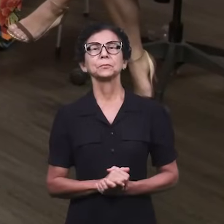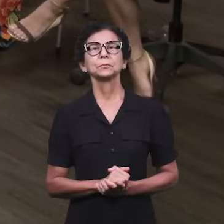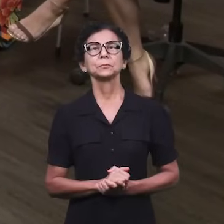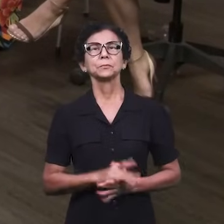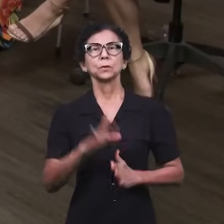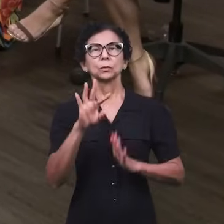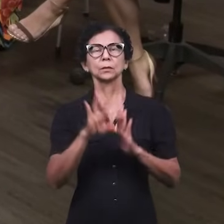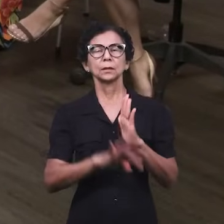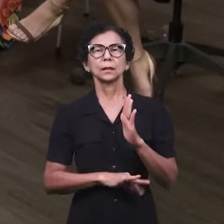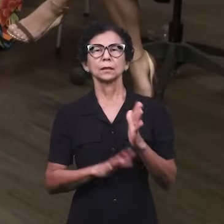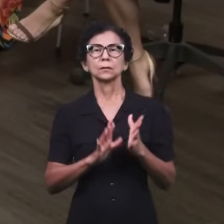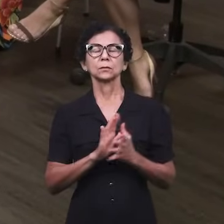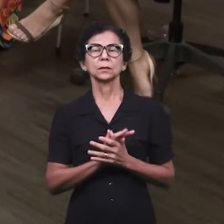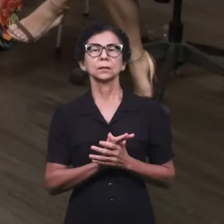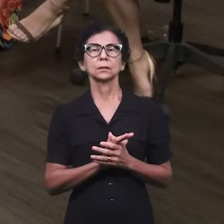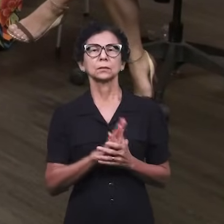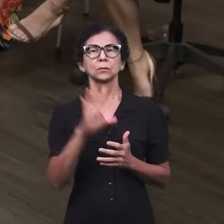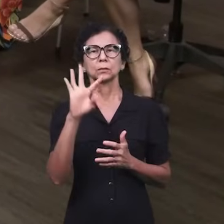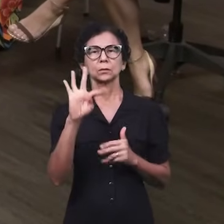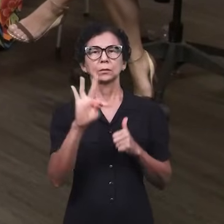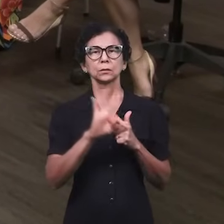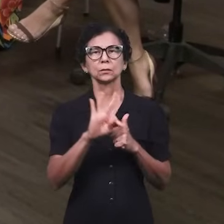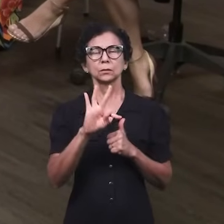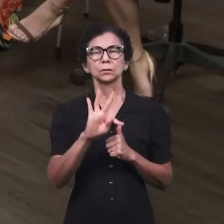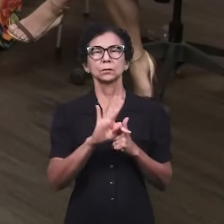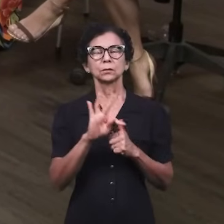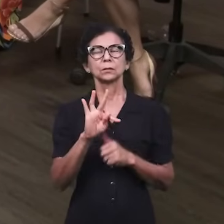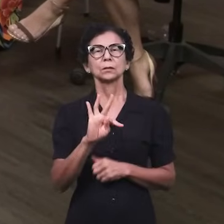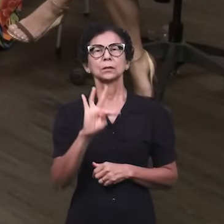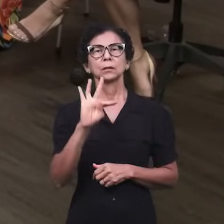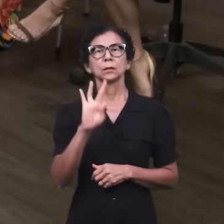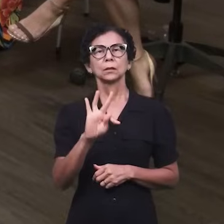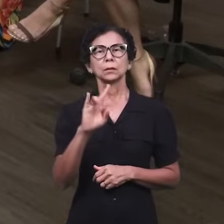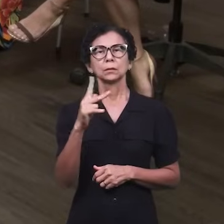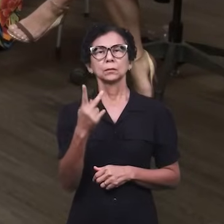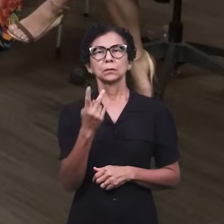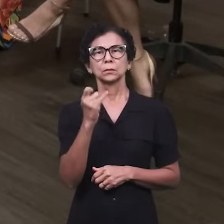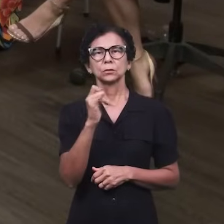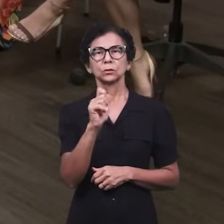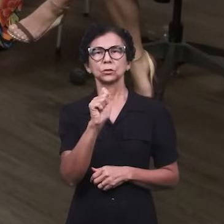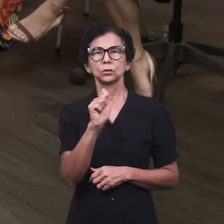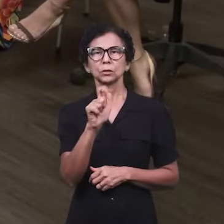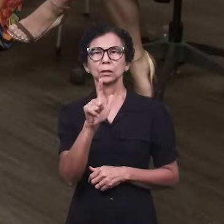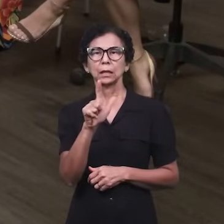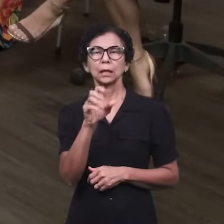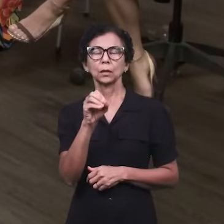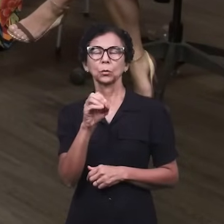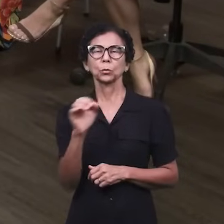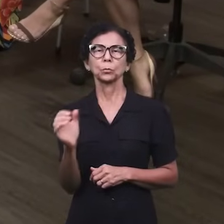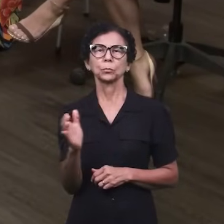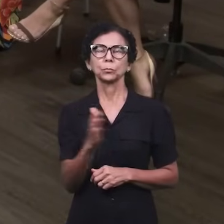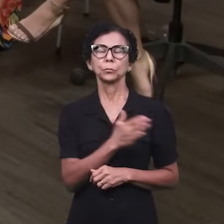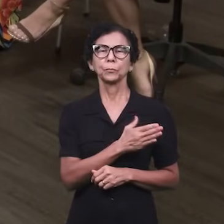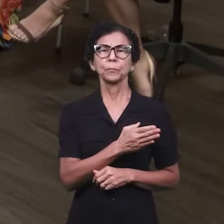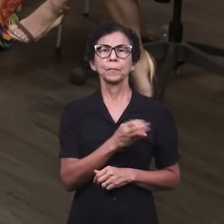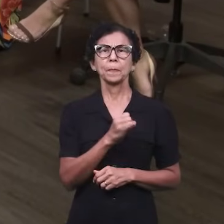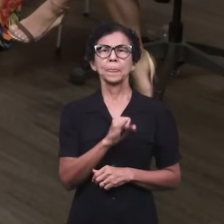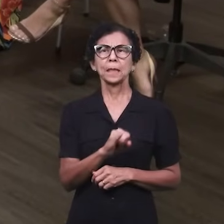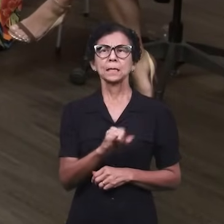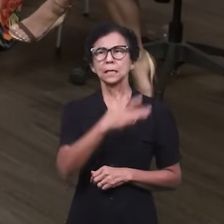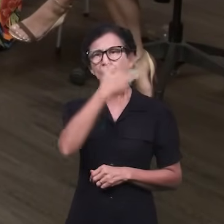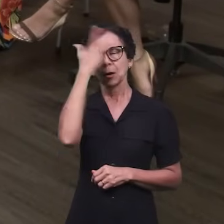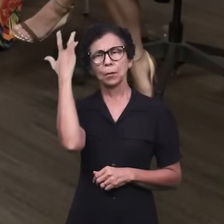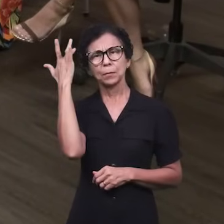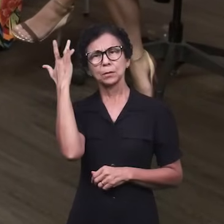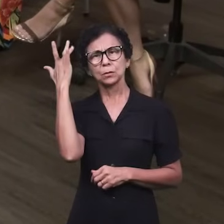texto eh de Tiago Tiago fala assim nesse texto né Eh por se alguém